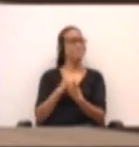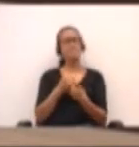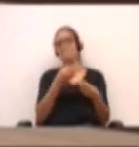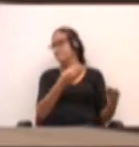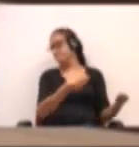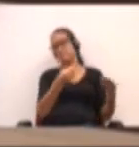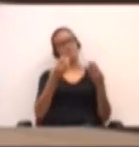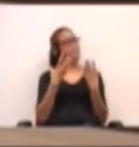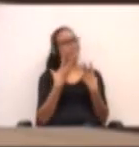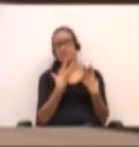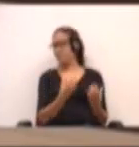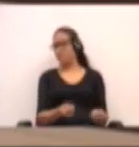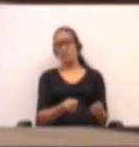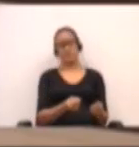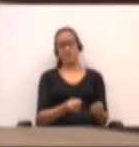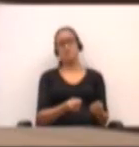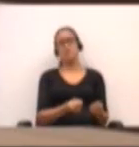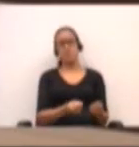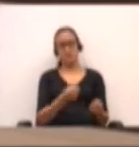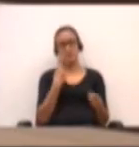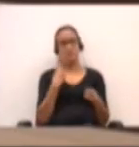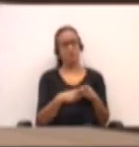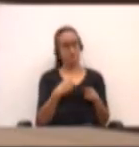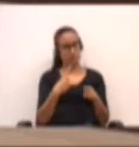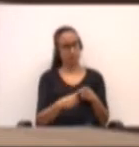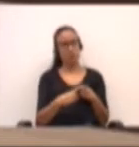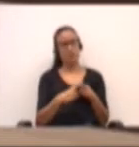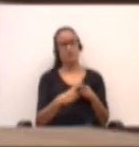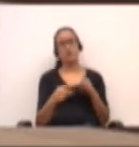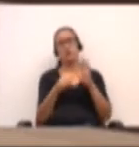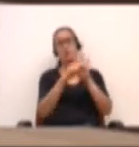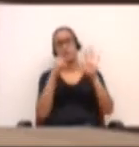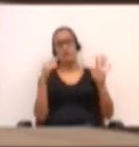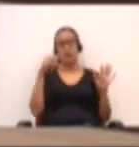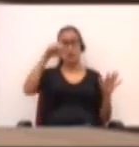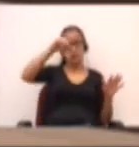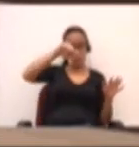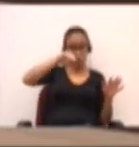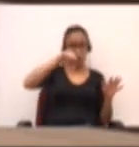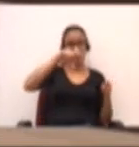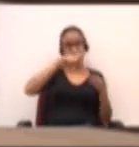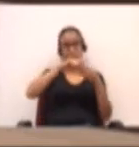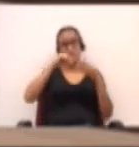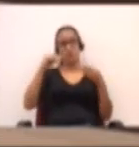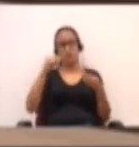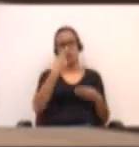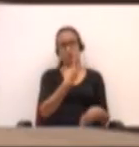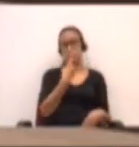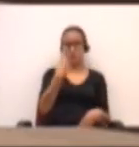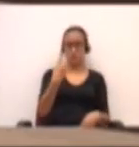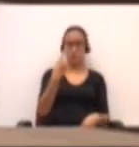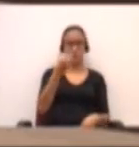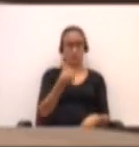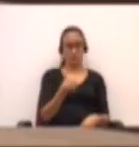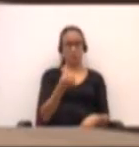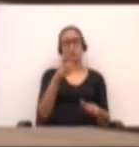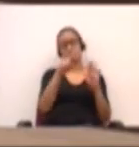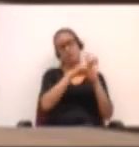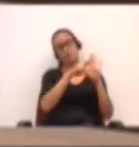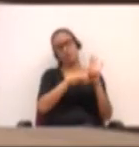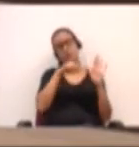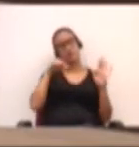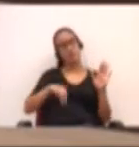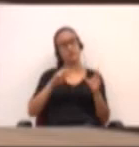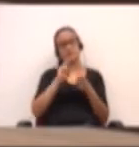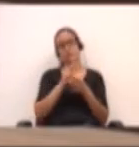o requerimento por causa do parágrafo 9 do artigo 116 do